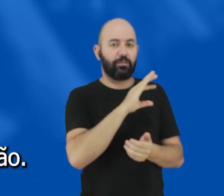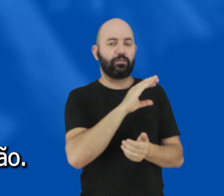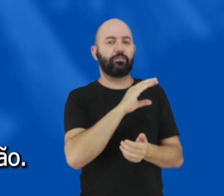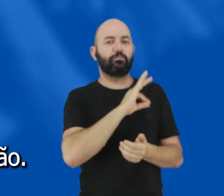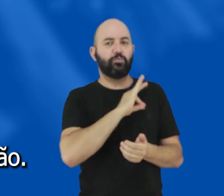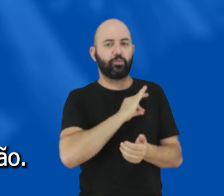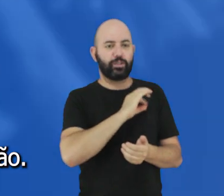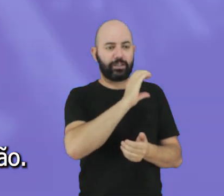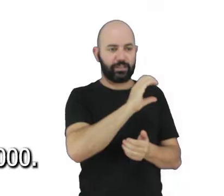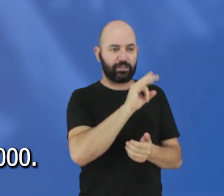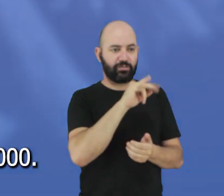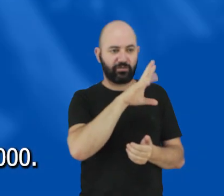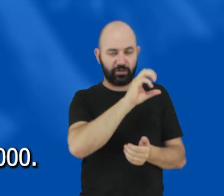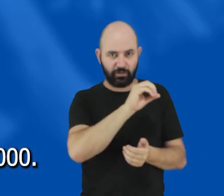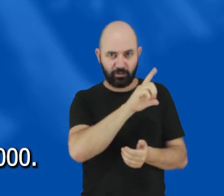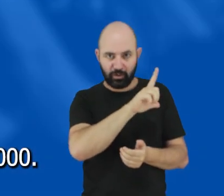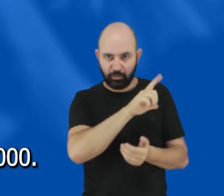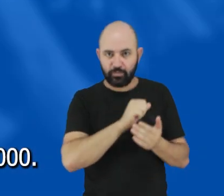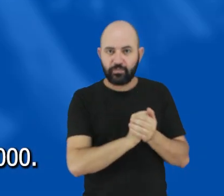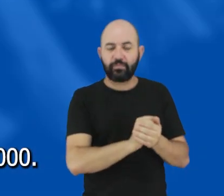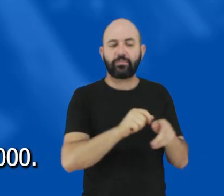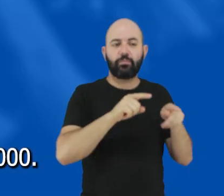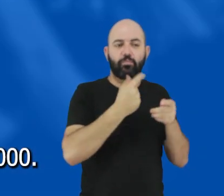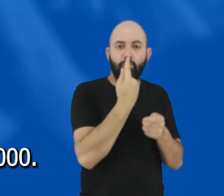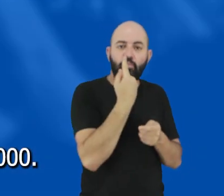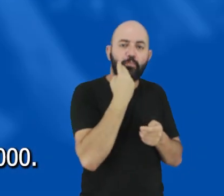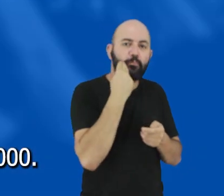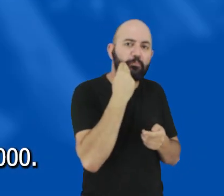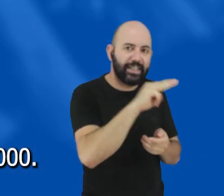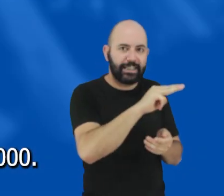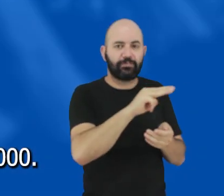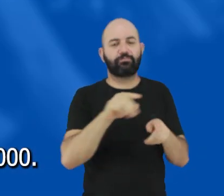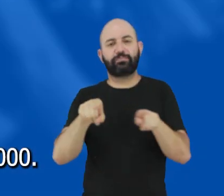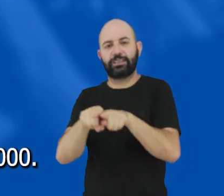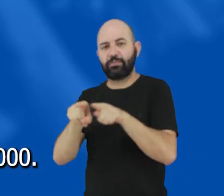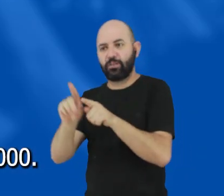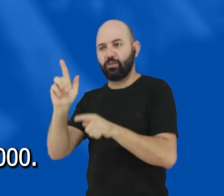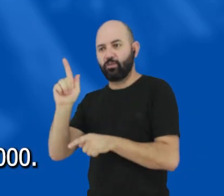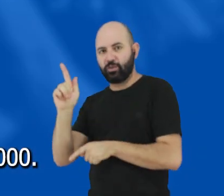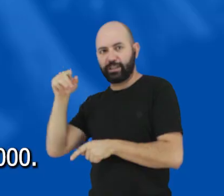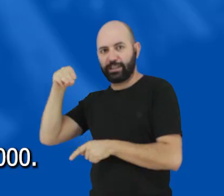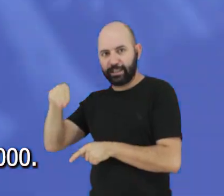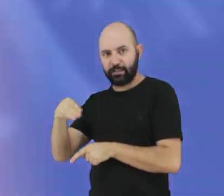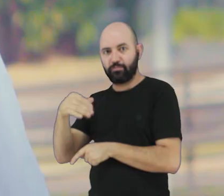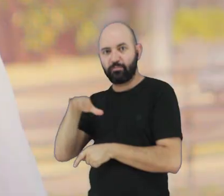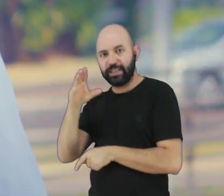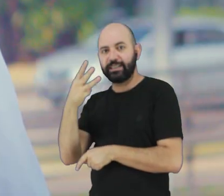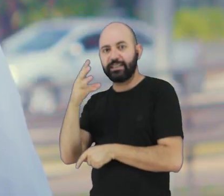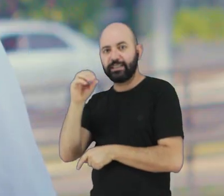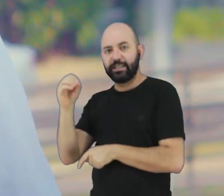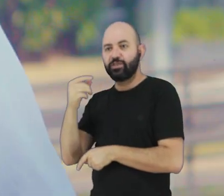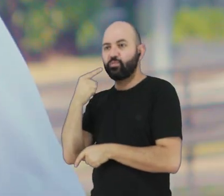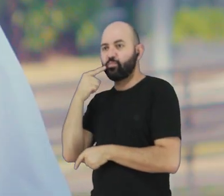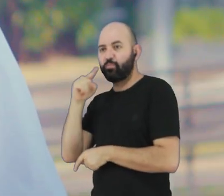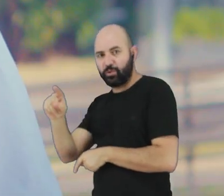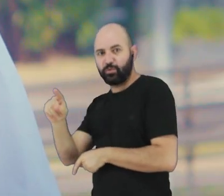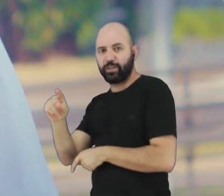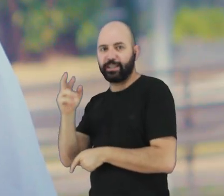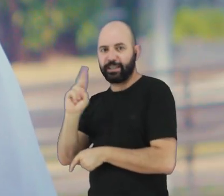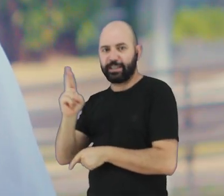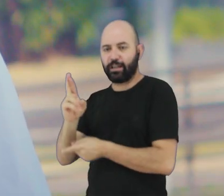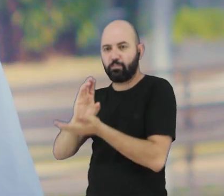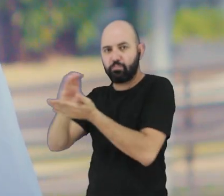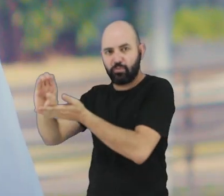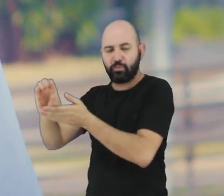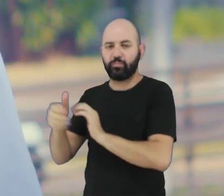recebeu 1 milhão. E a Guarda Municipal de Londrina, mais de 300 mil reais. Esses recursos serão